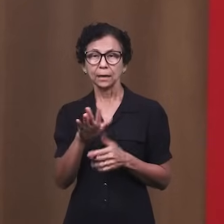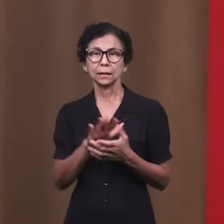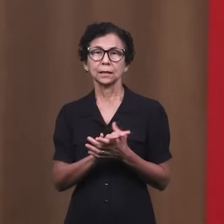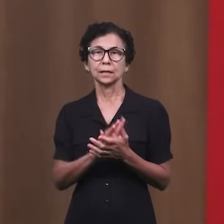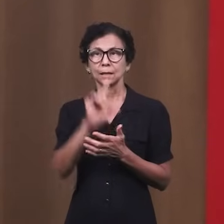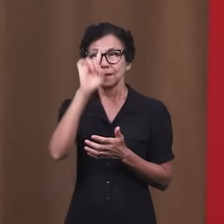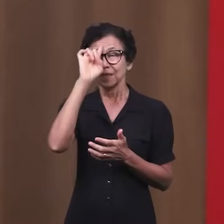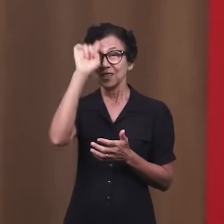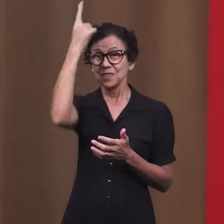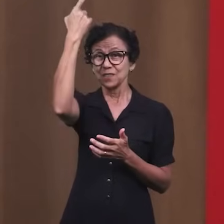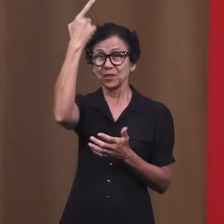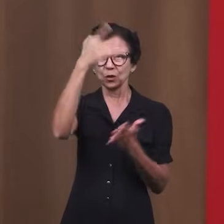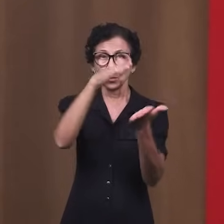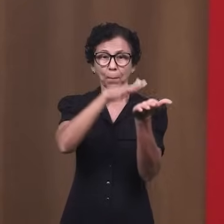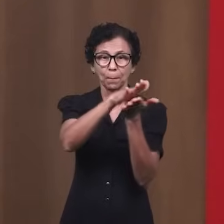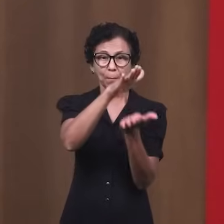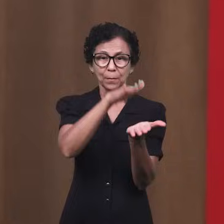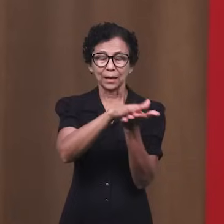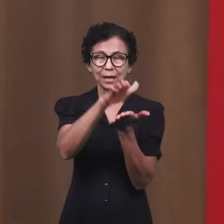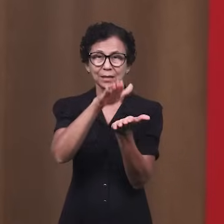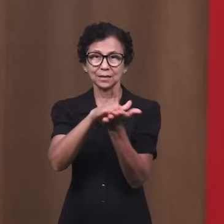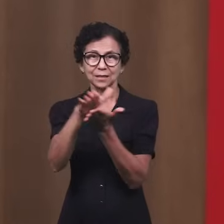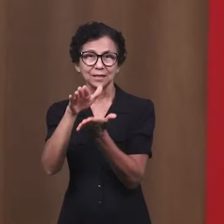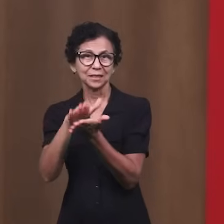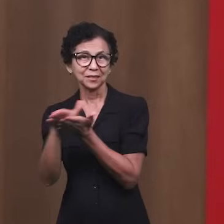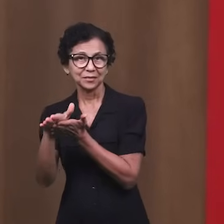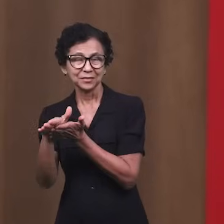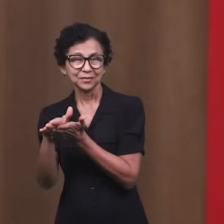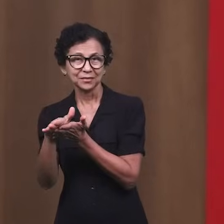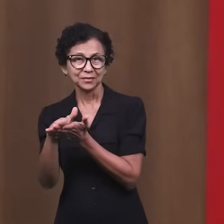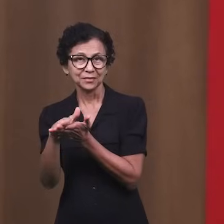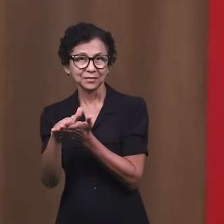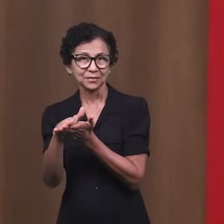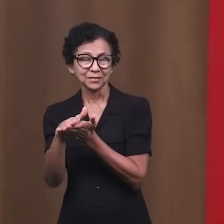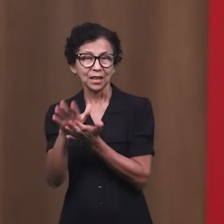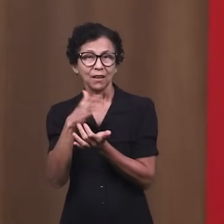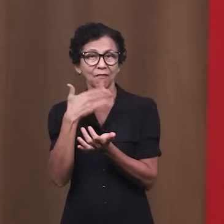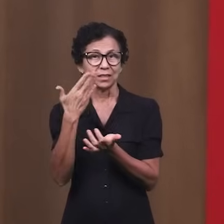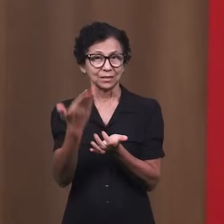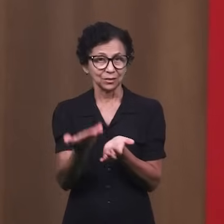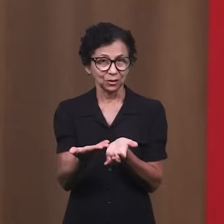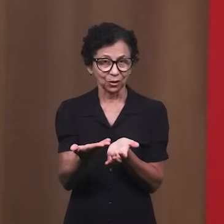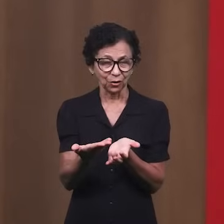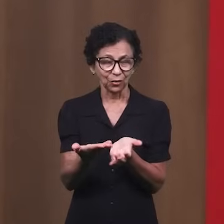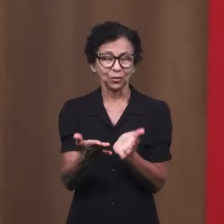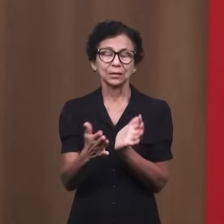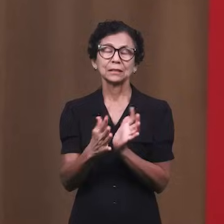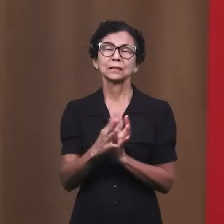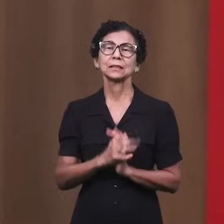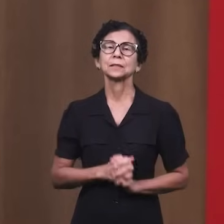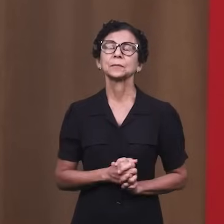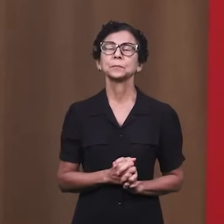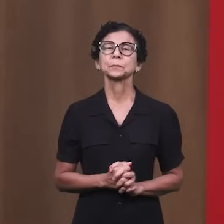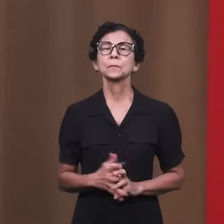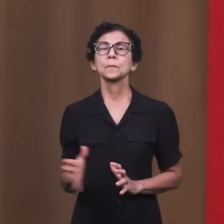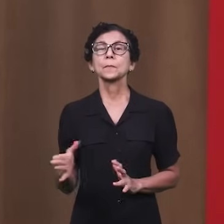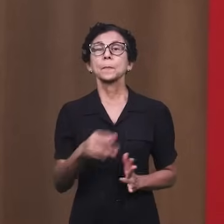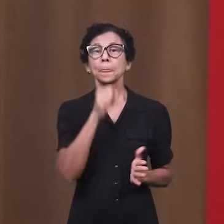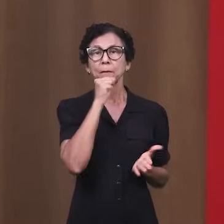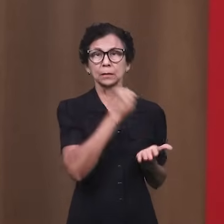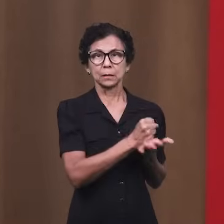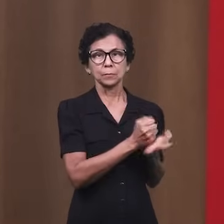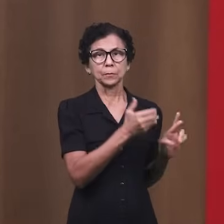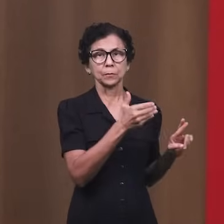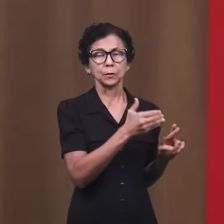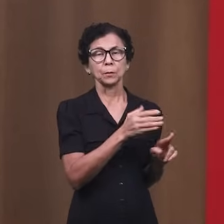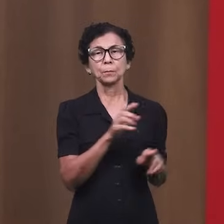nós eh eh por parte por tradição parte pelas cópias que foram escritas isso o velho testamento